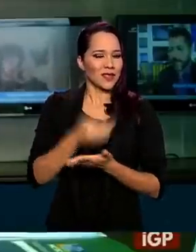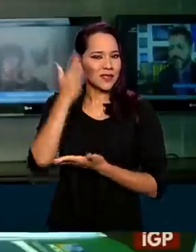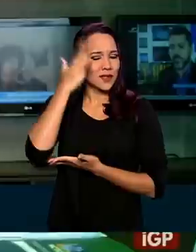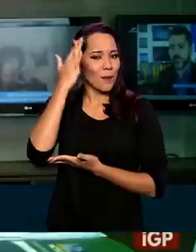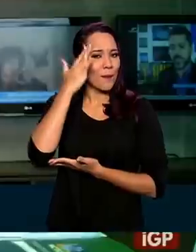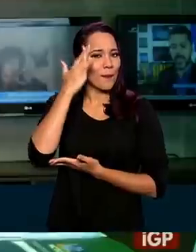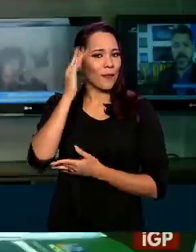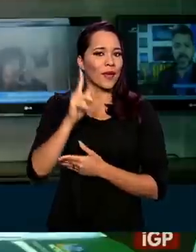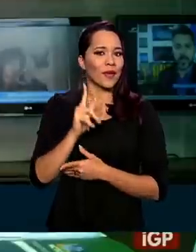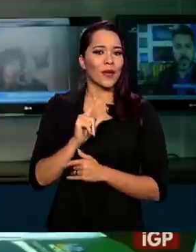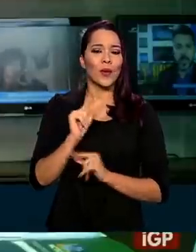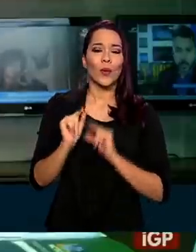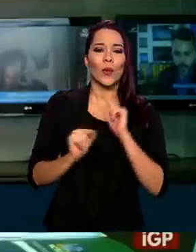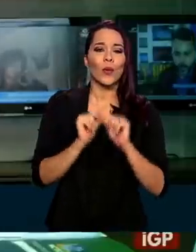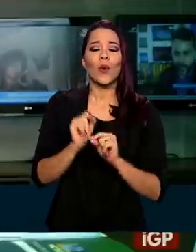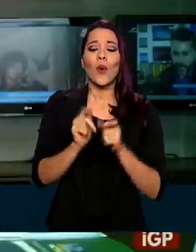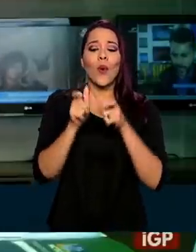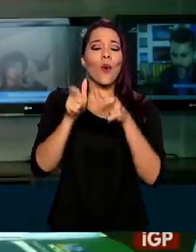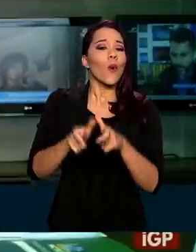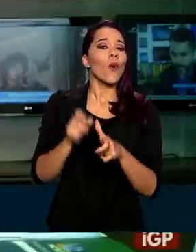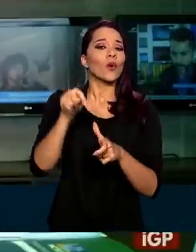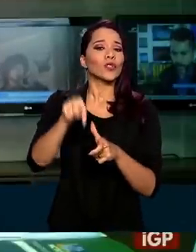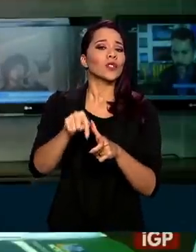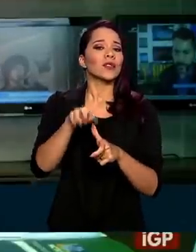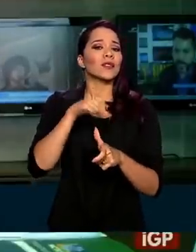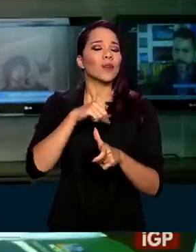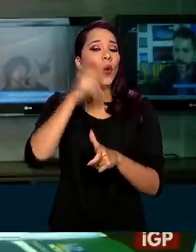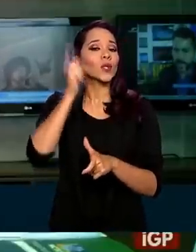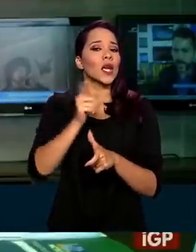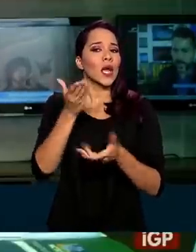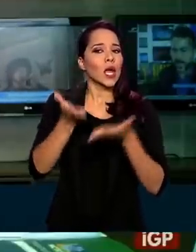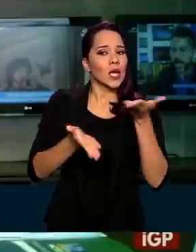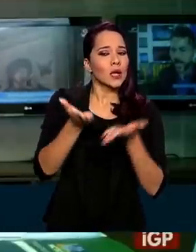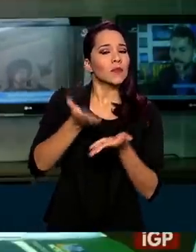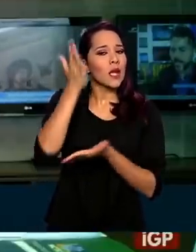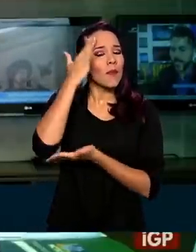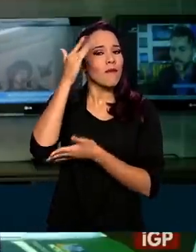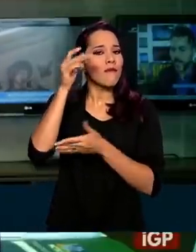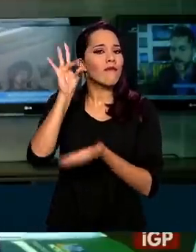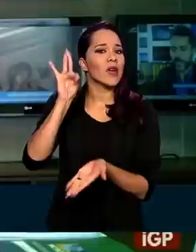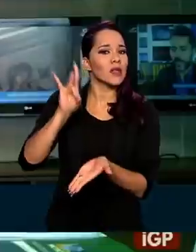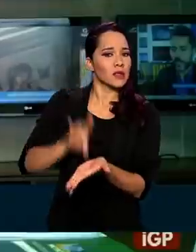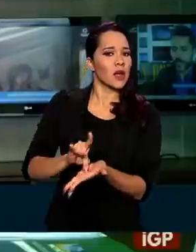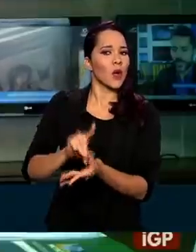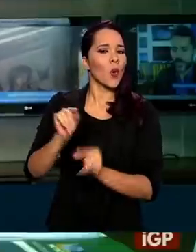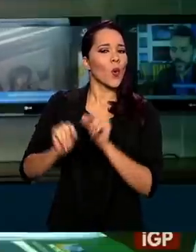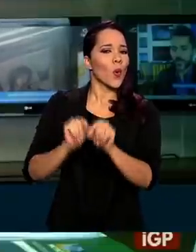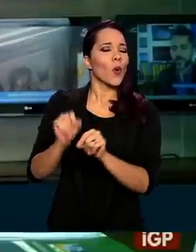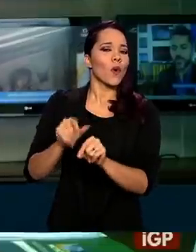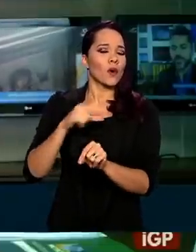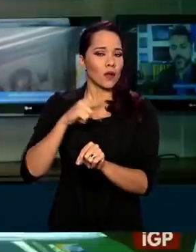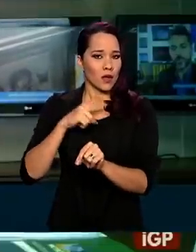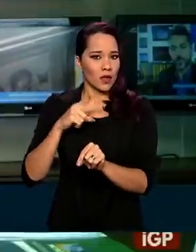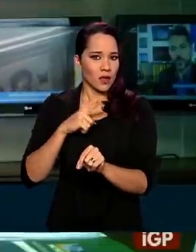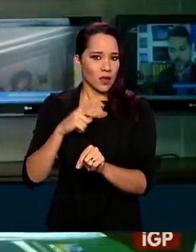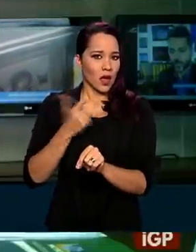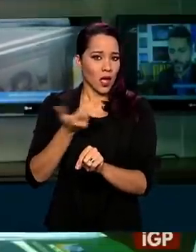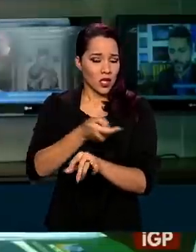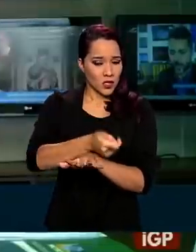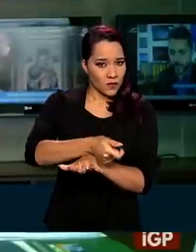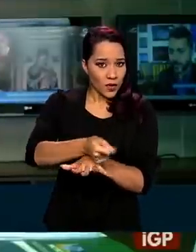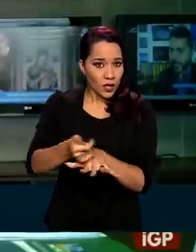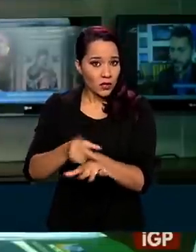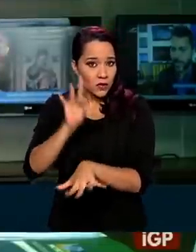saber o aonde está o ponto de equilíbro é separar realmente o que existe de